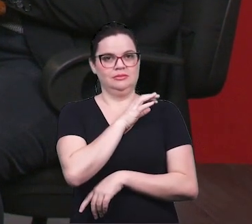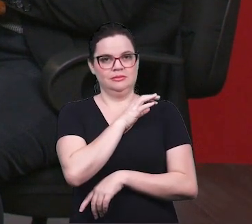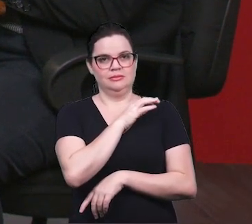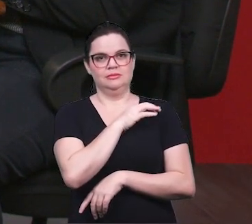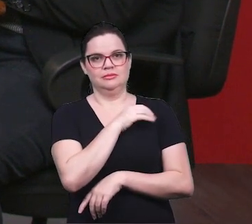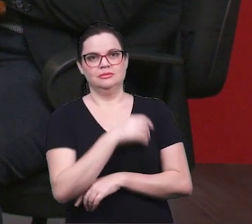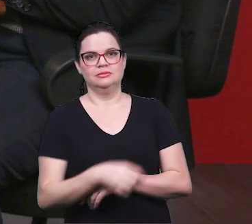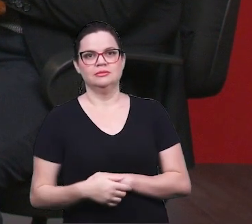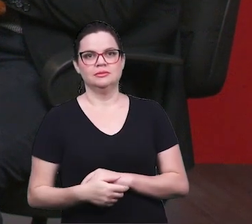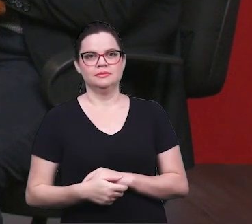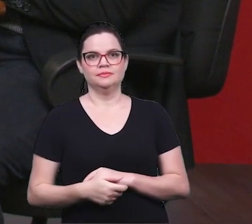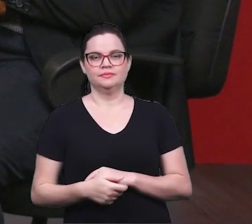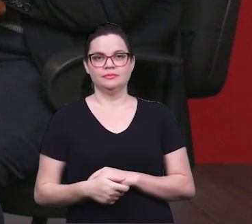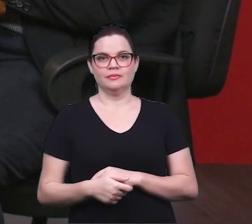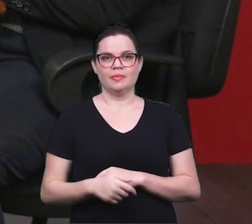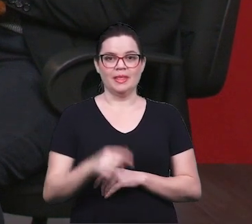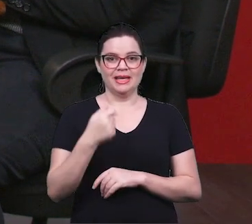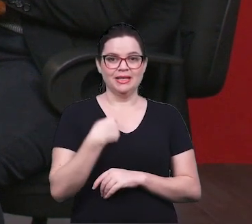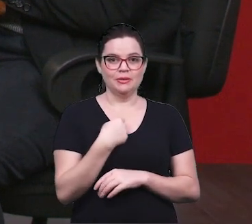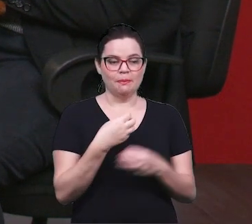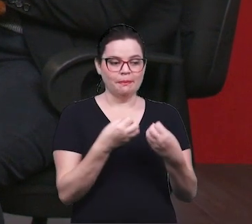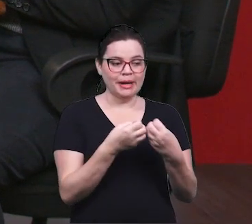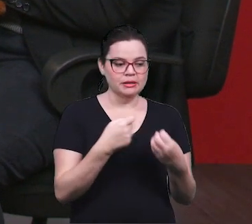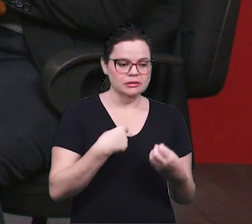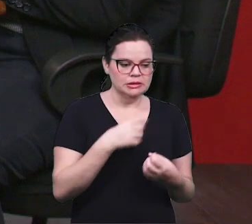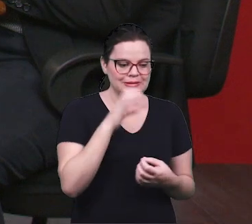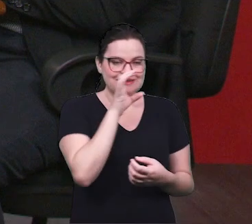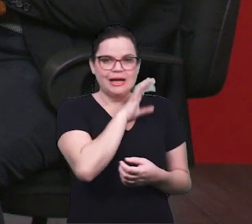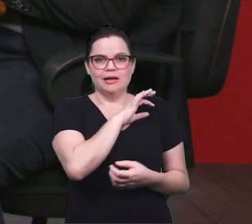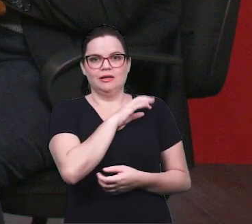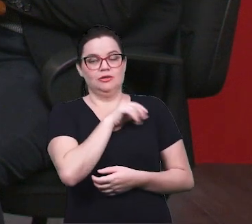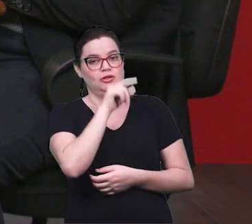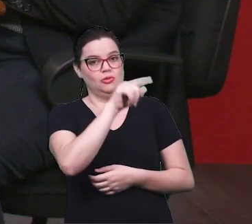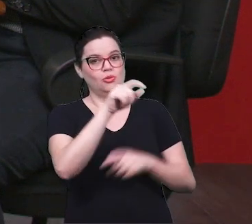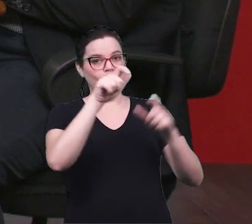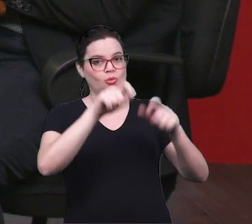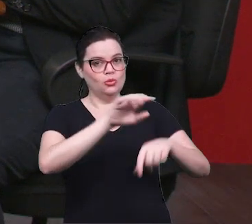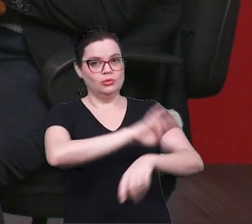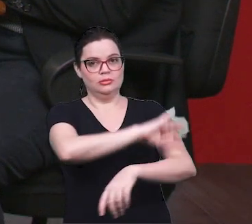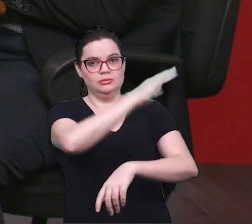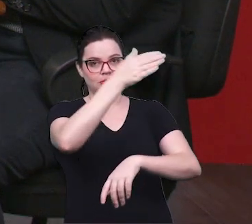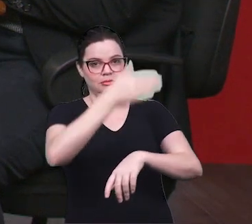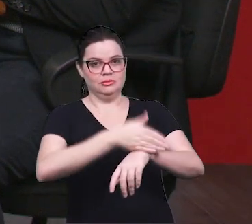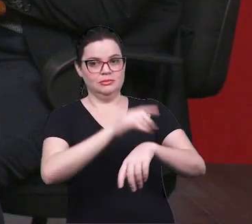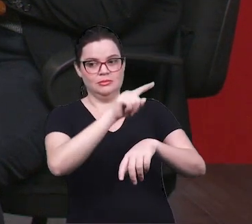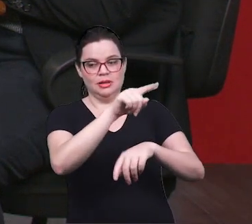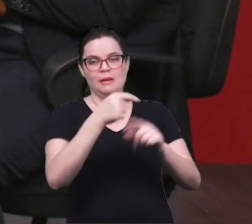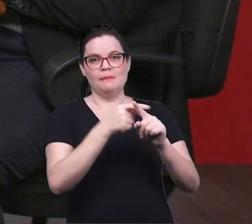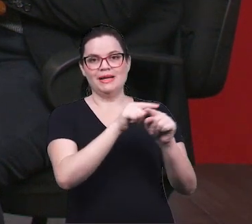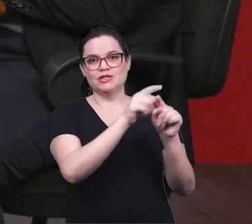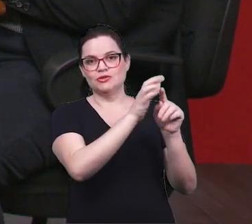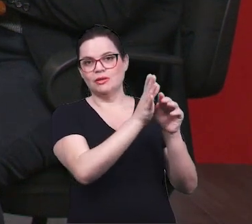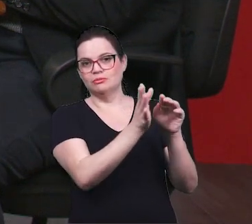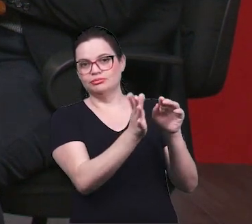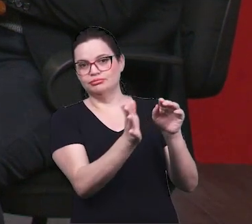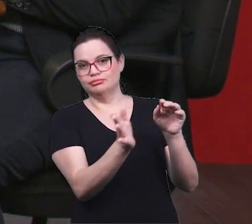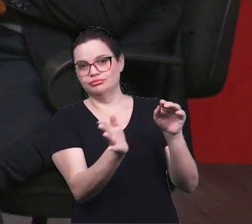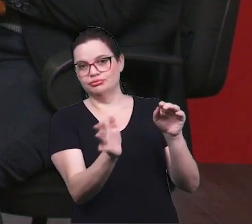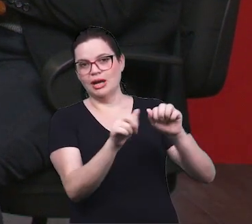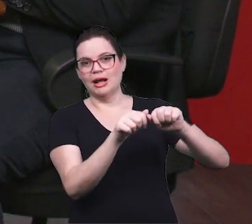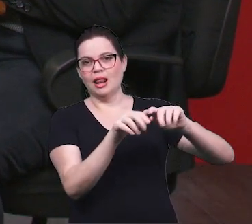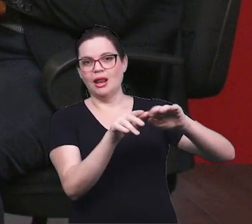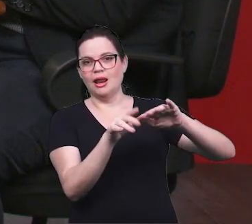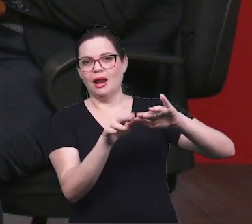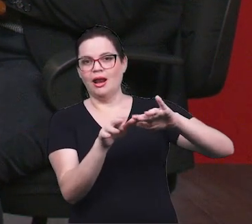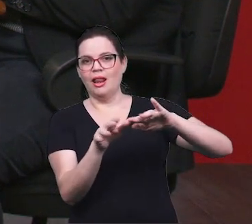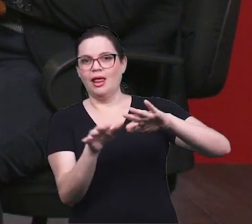ó, tem aquele... Isso em Herápolis. Em Herápolis. Sim. Quando Aí, chegava em Laodiceia, estava morna. aí estava morna, porque ela ia correndo Já meio